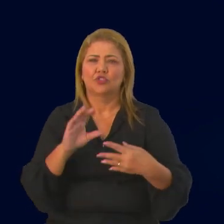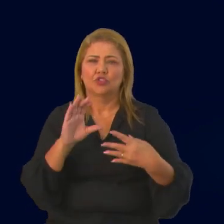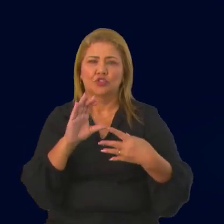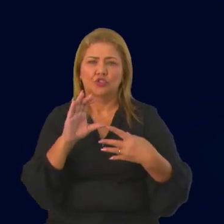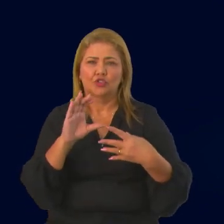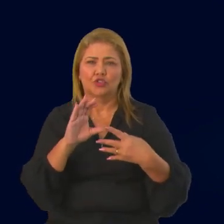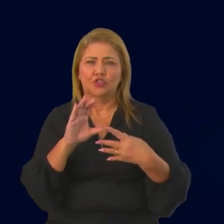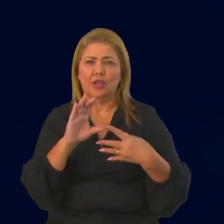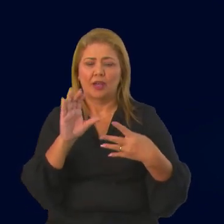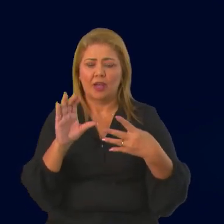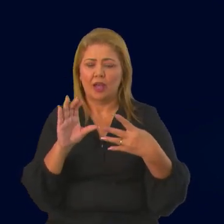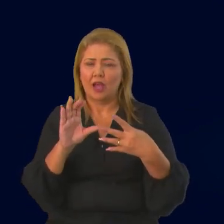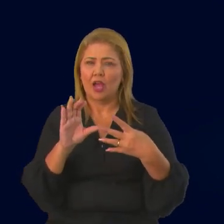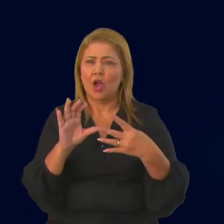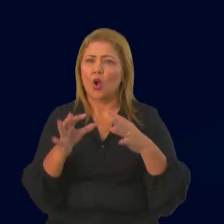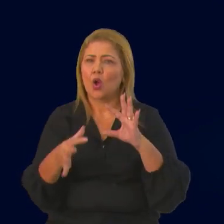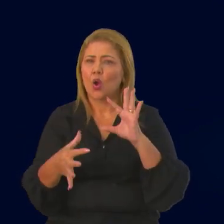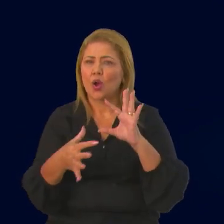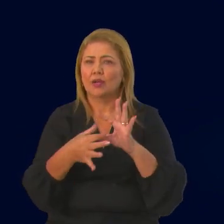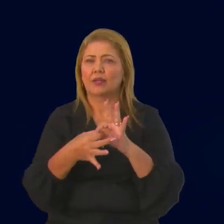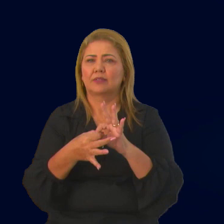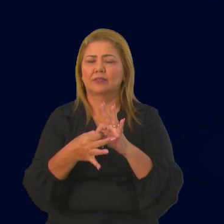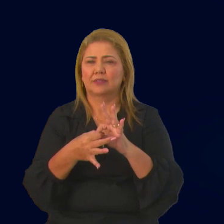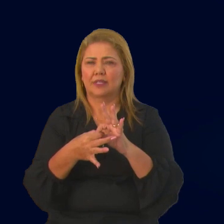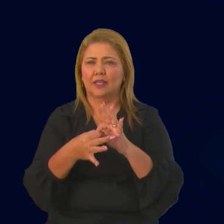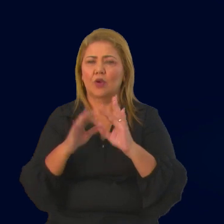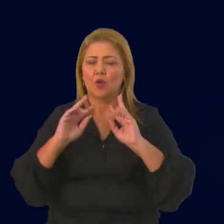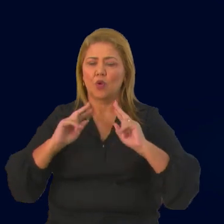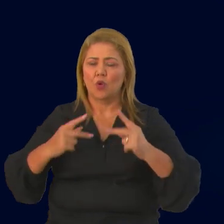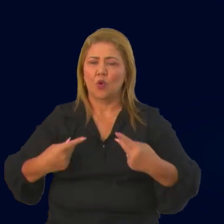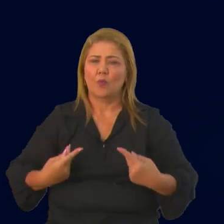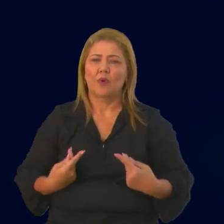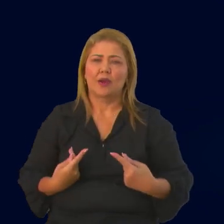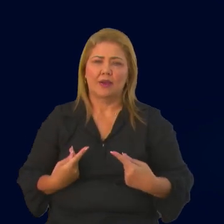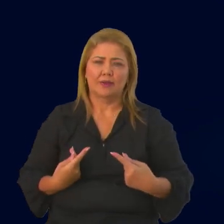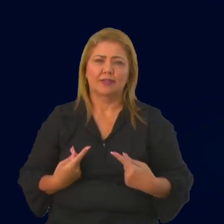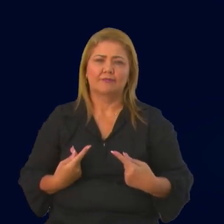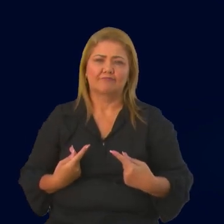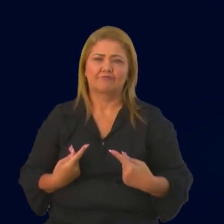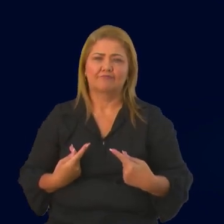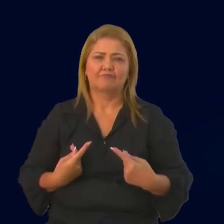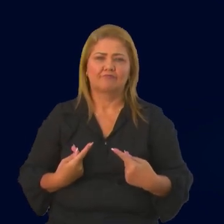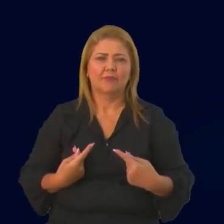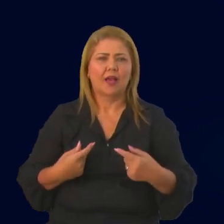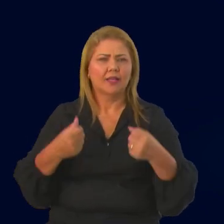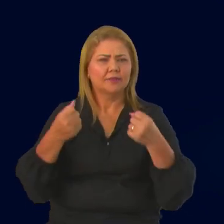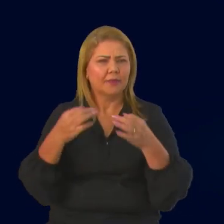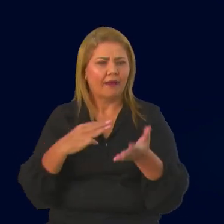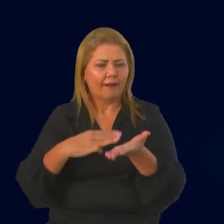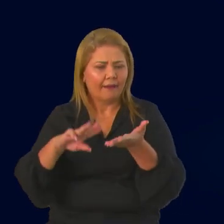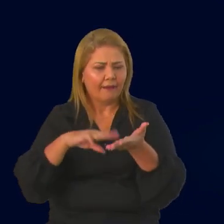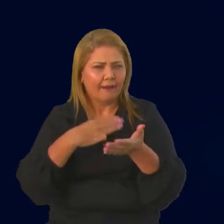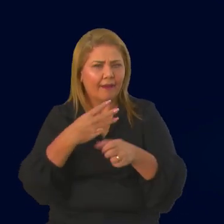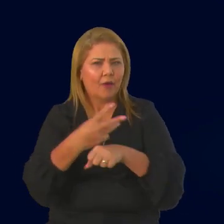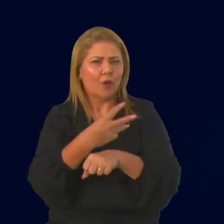conexão com as pessoas. Você se conecta humanamente. Eu não estou falando de mensagens de